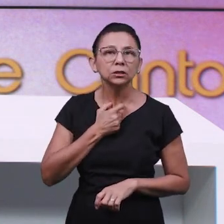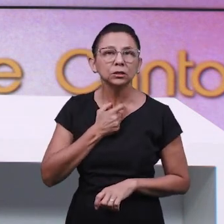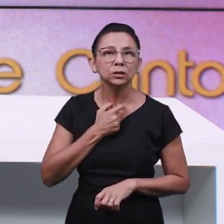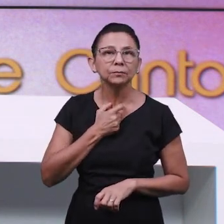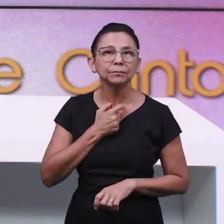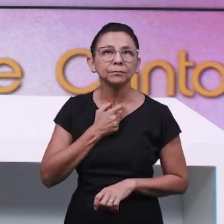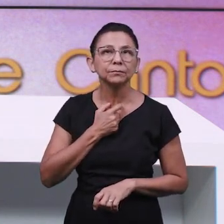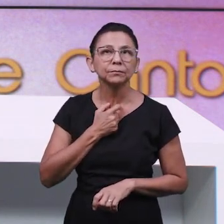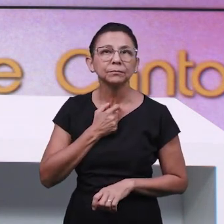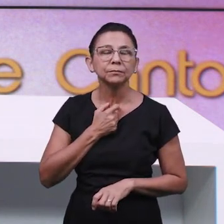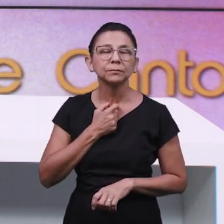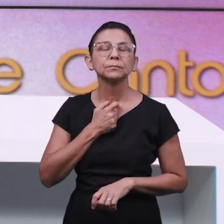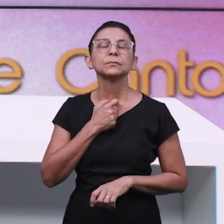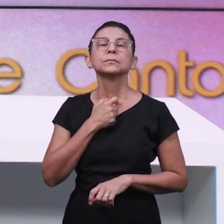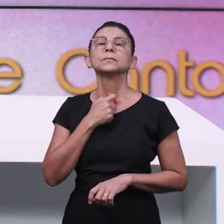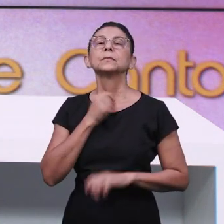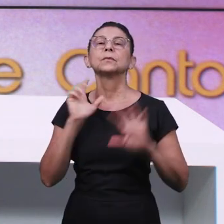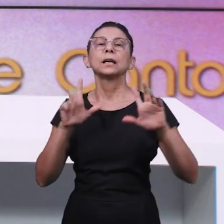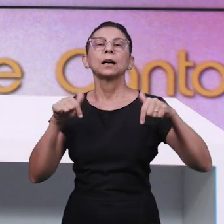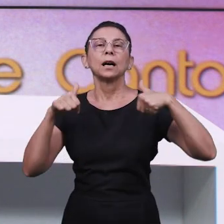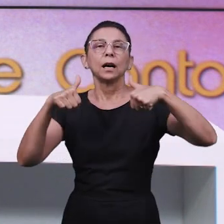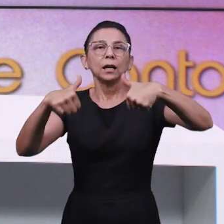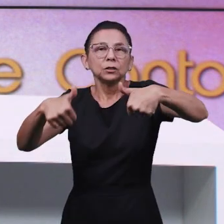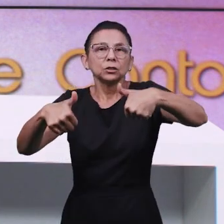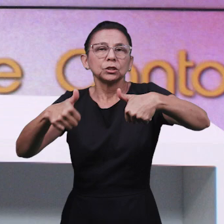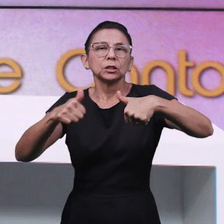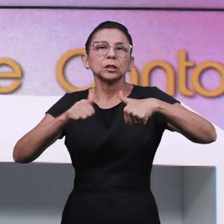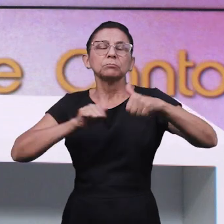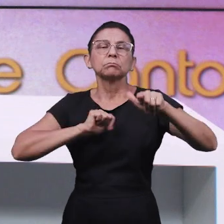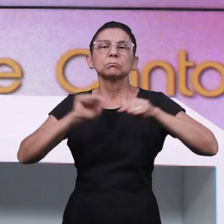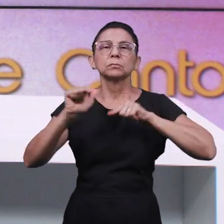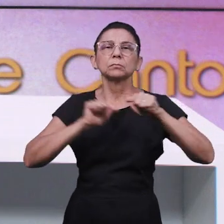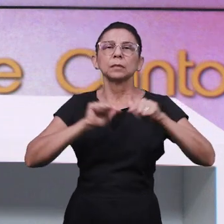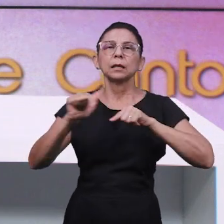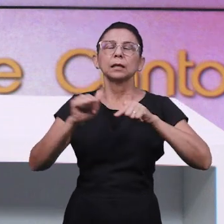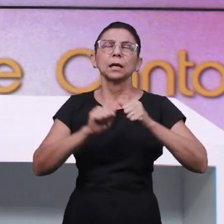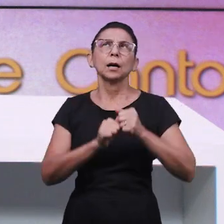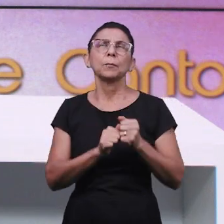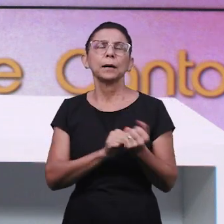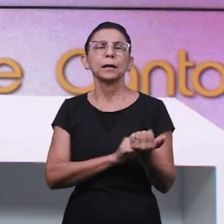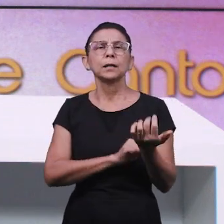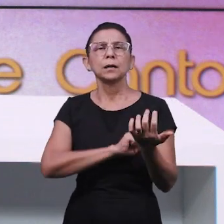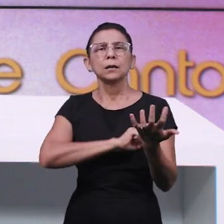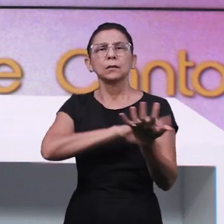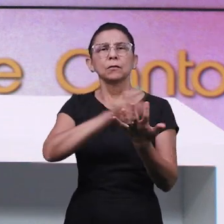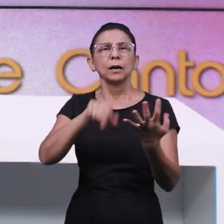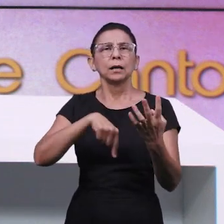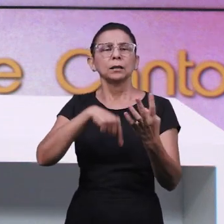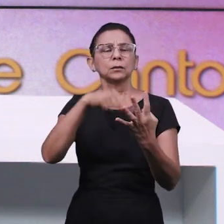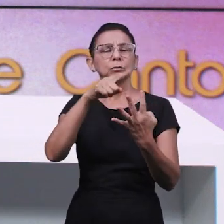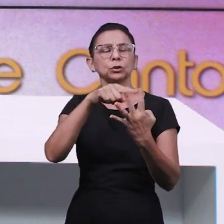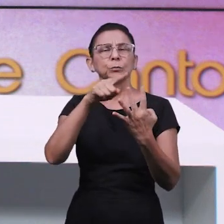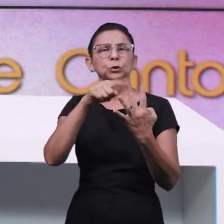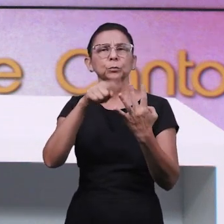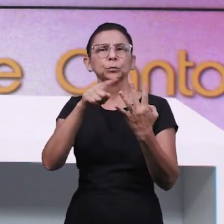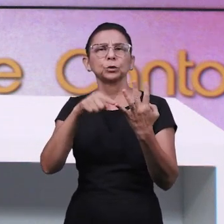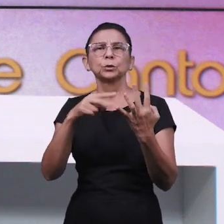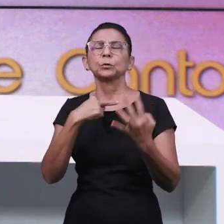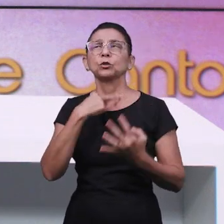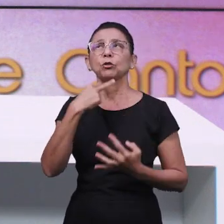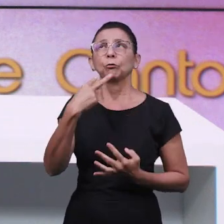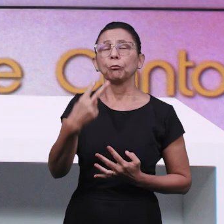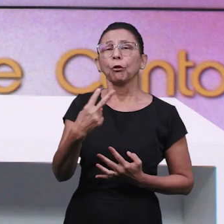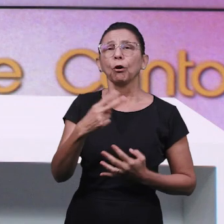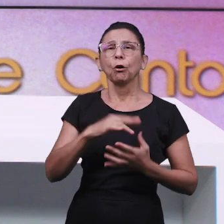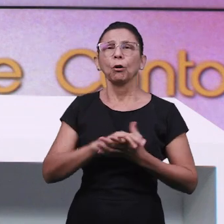trabalhar para que os nossos agudos sejam produzidos, uma voz mais firme seja produzida, ou uma voz